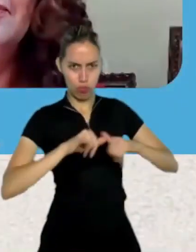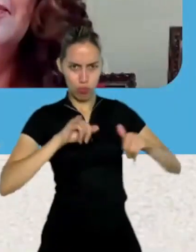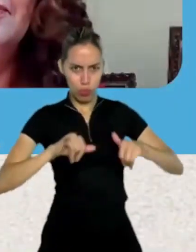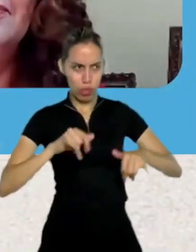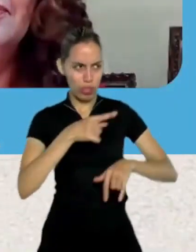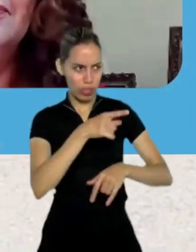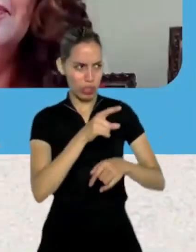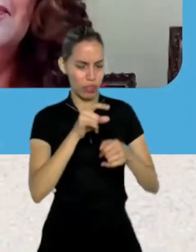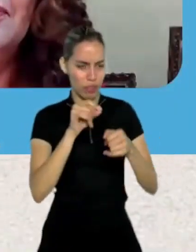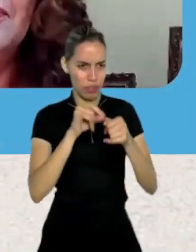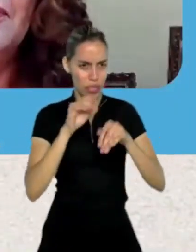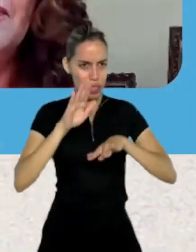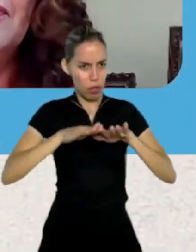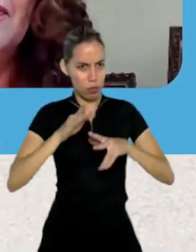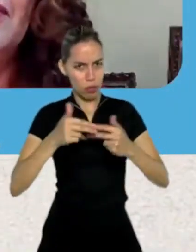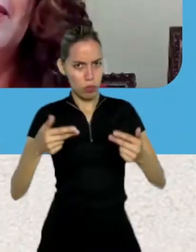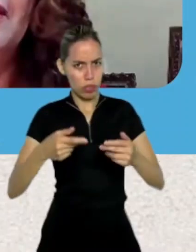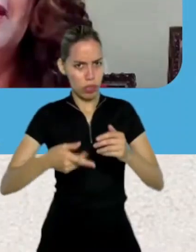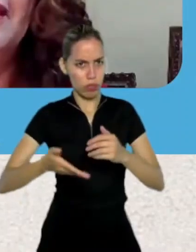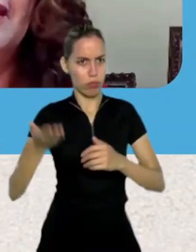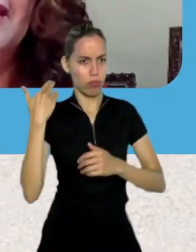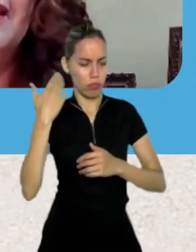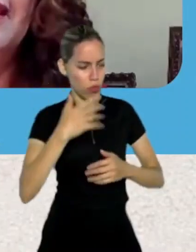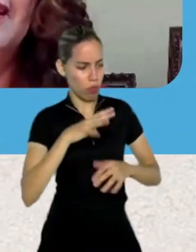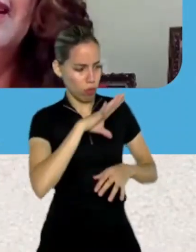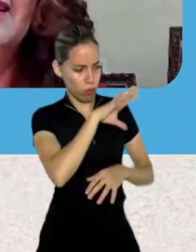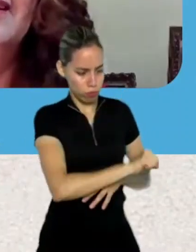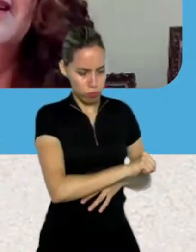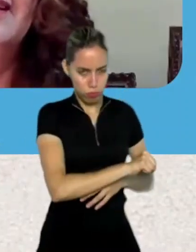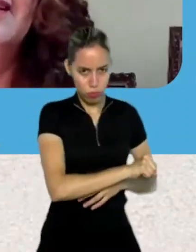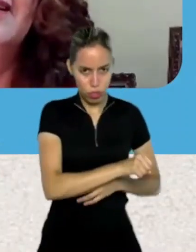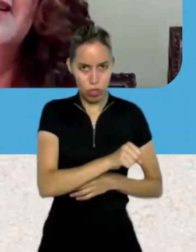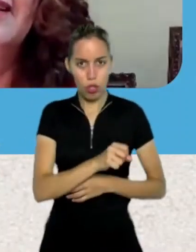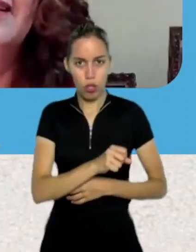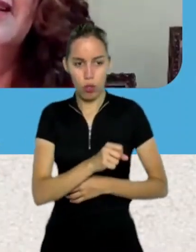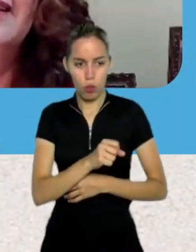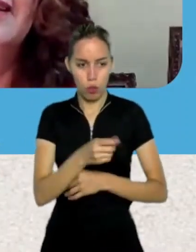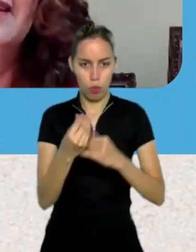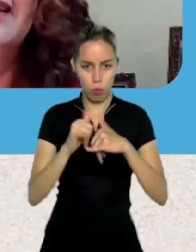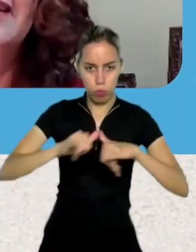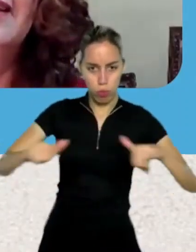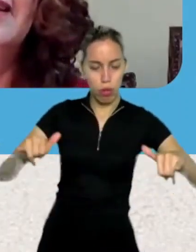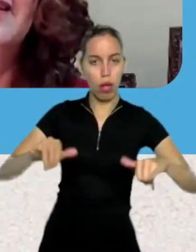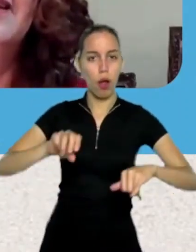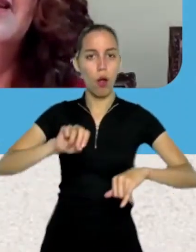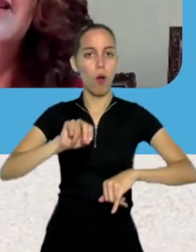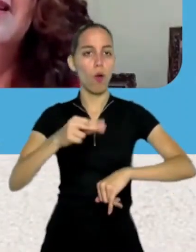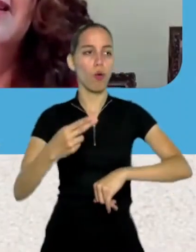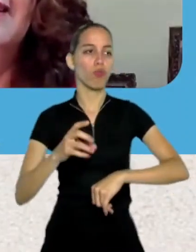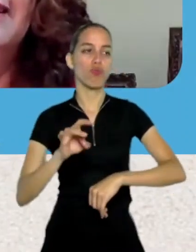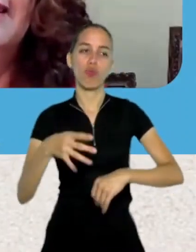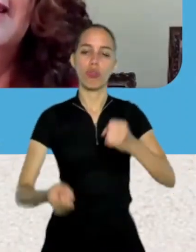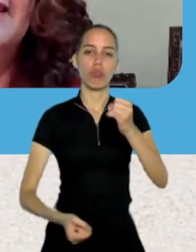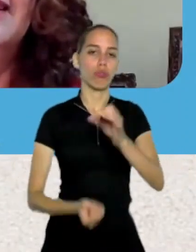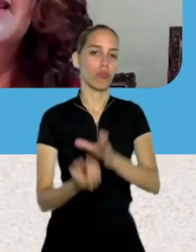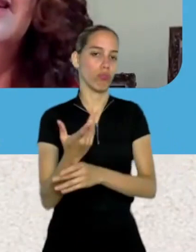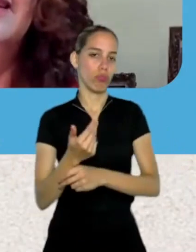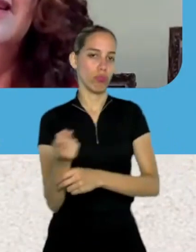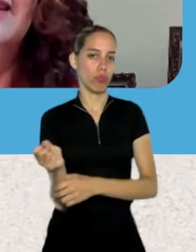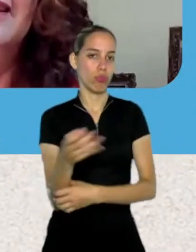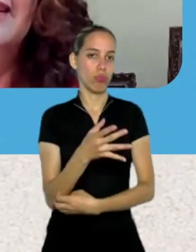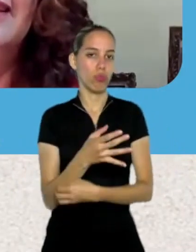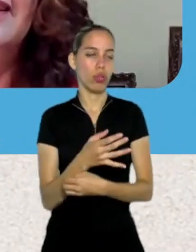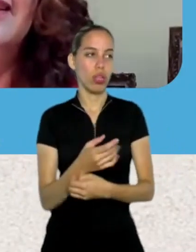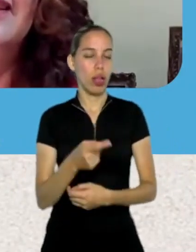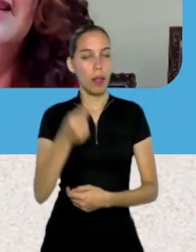usar alguma coisa que já tinha ou você focou mais em novas produções? Mas agora eu quero publicar poesia, então eu vou me